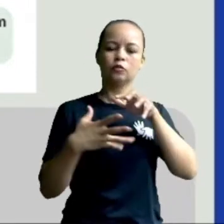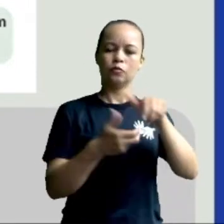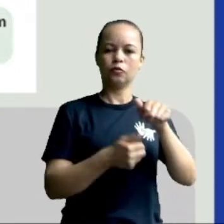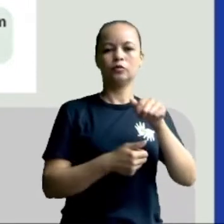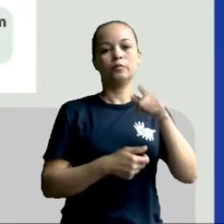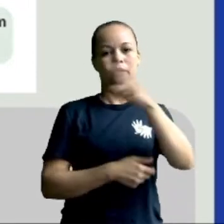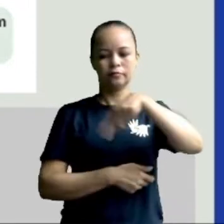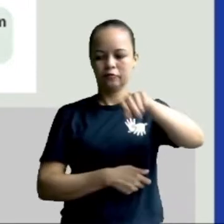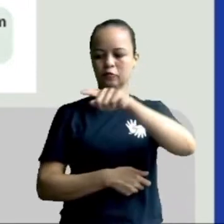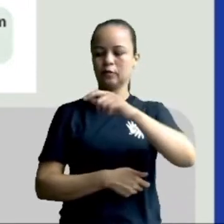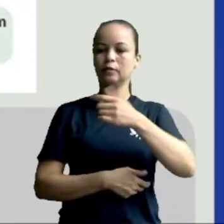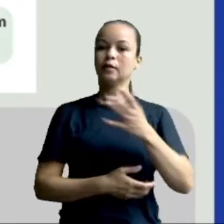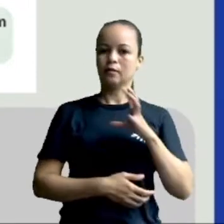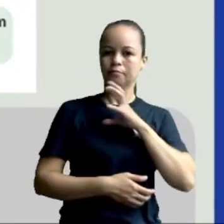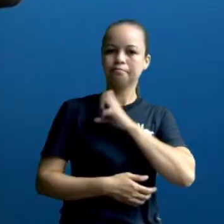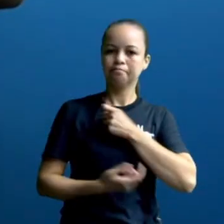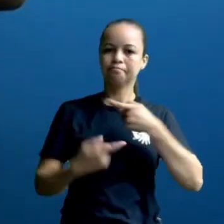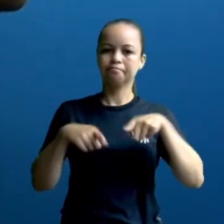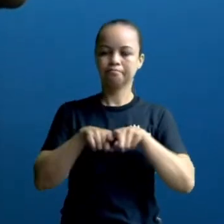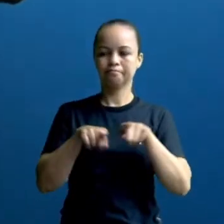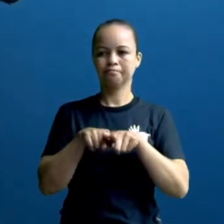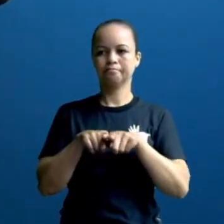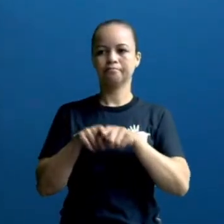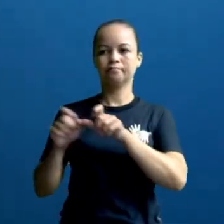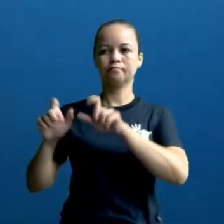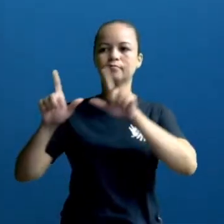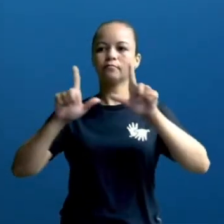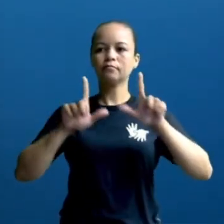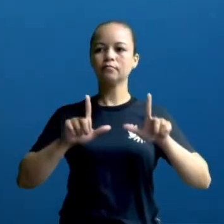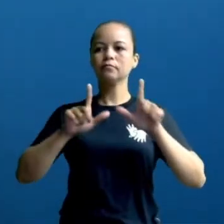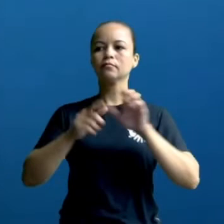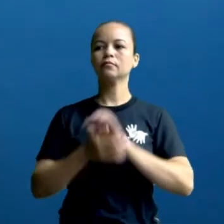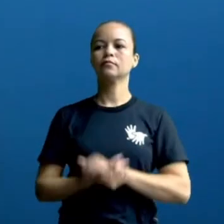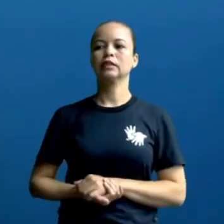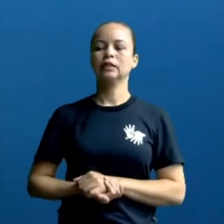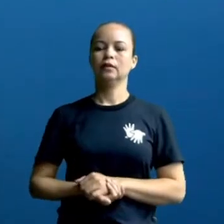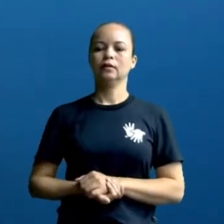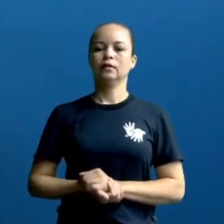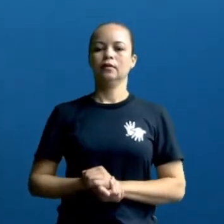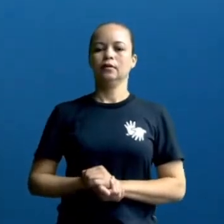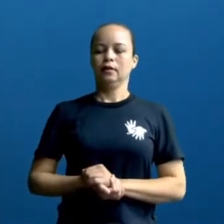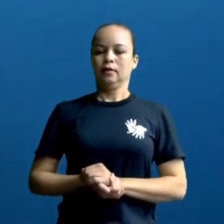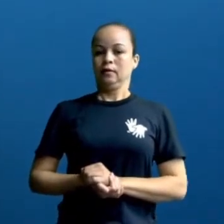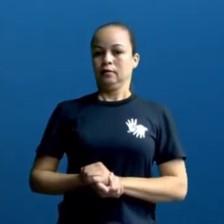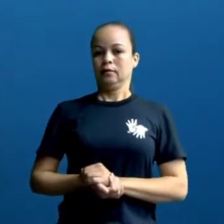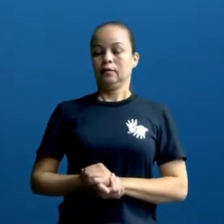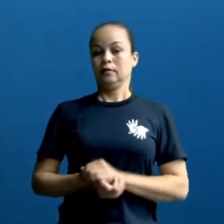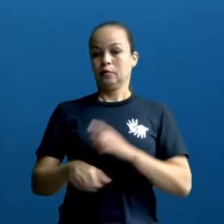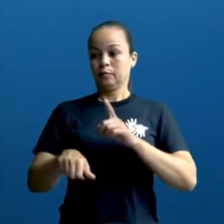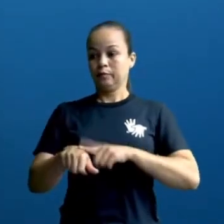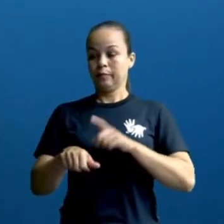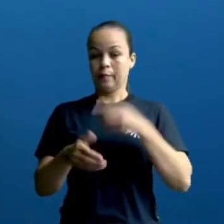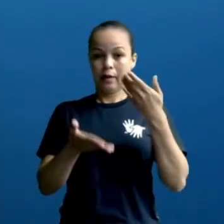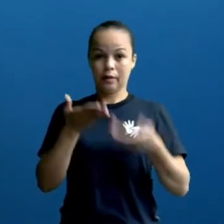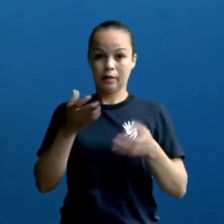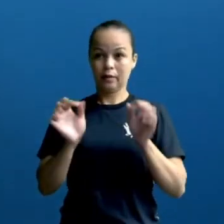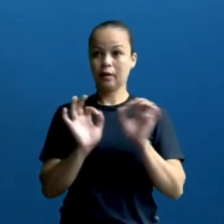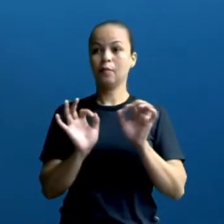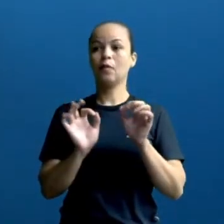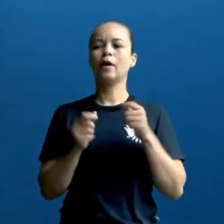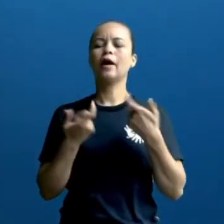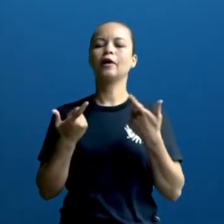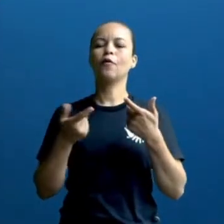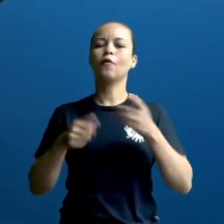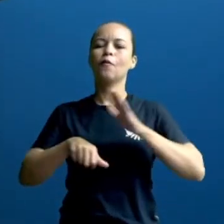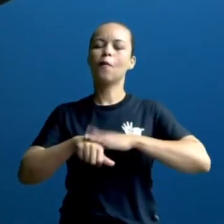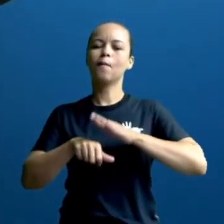ama. Produção, volta aqui comigo e vamos para o nosso próximo slide para que a gente não perca muito tempo, até porque esse momento agora é aquele